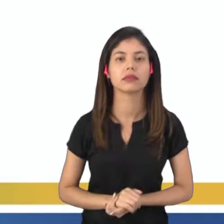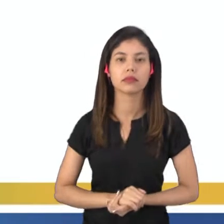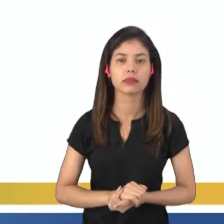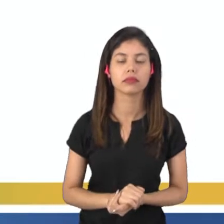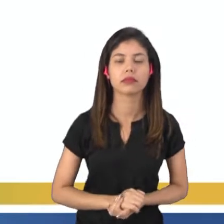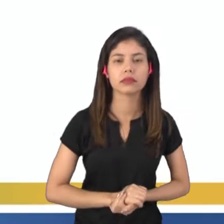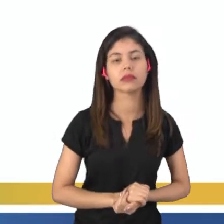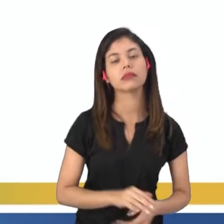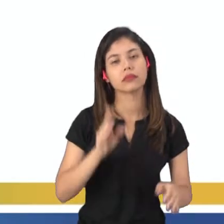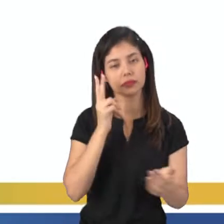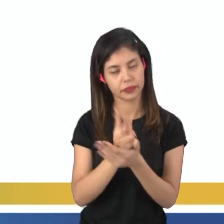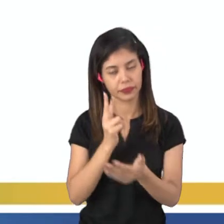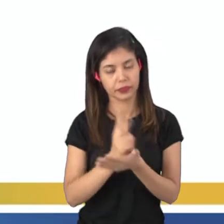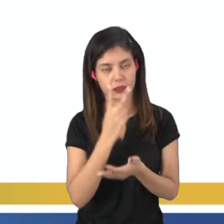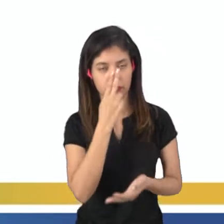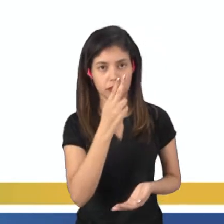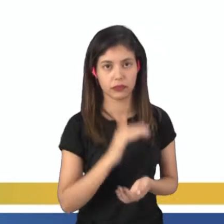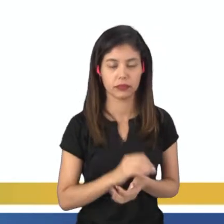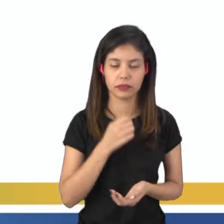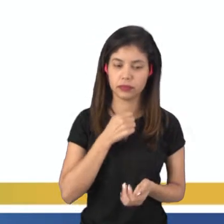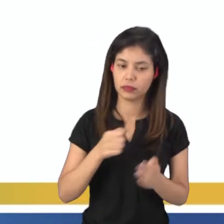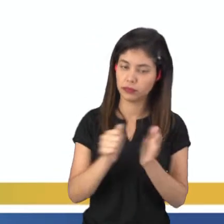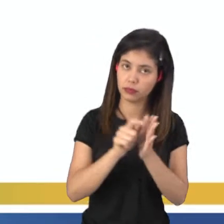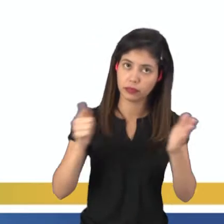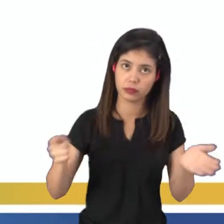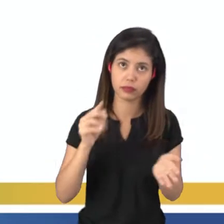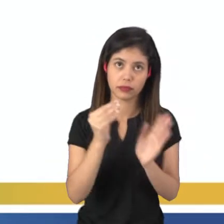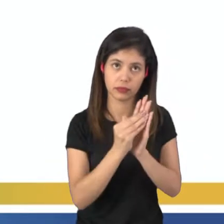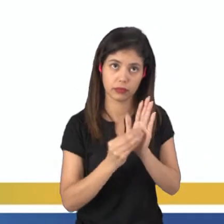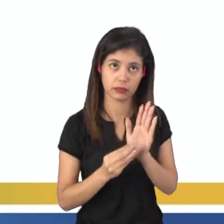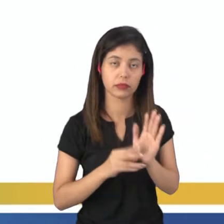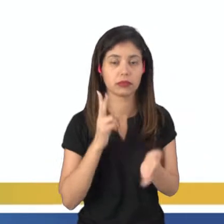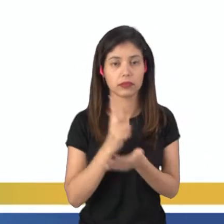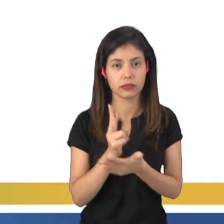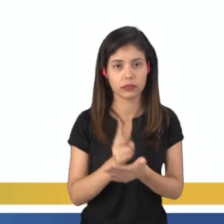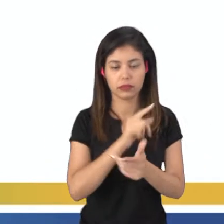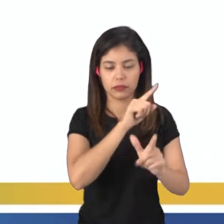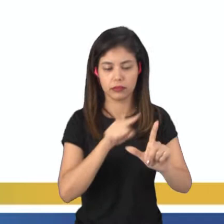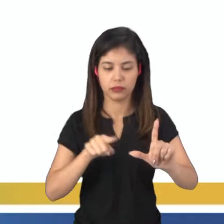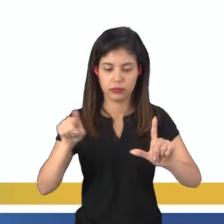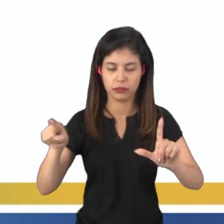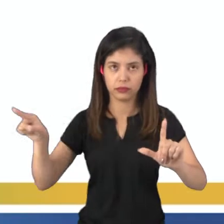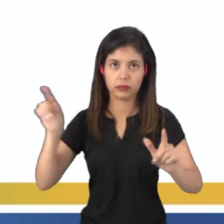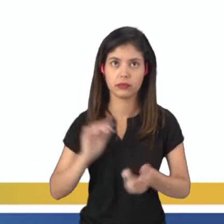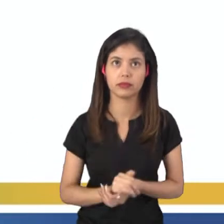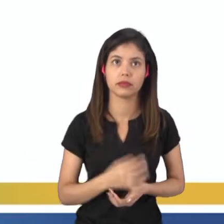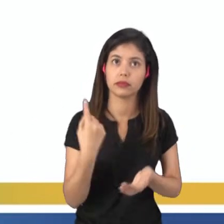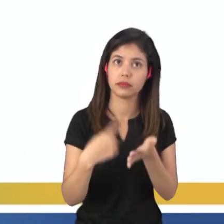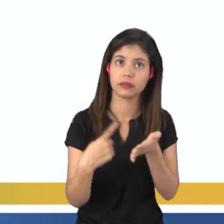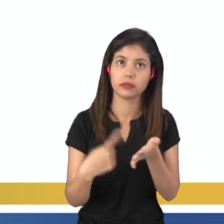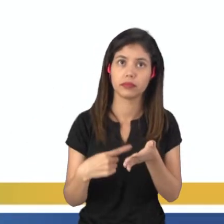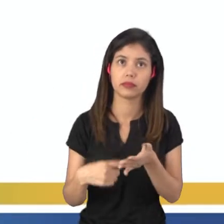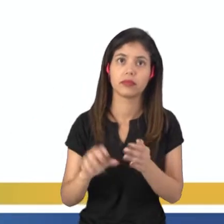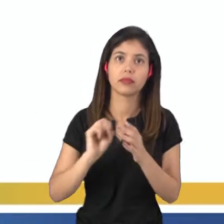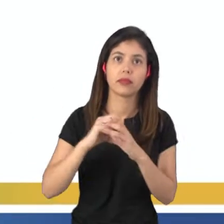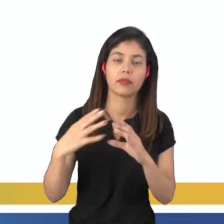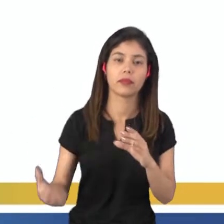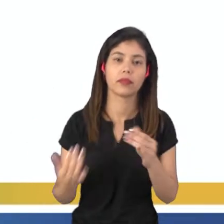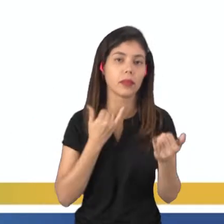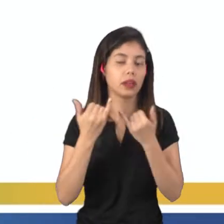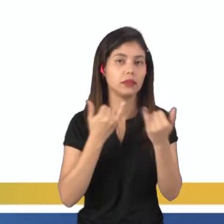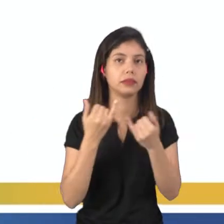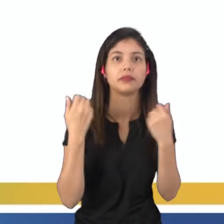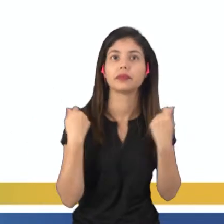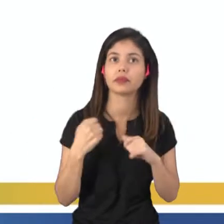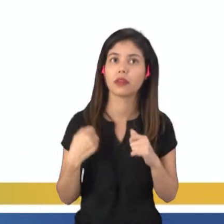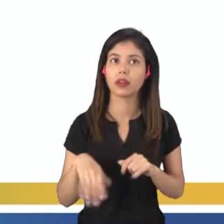que estão aparecendo constantemente nos jornais, observe que esses dados sempre aparecem em gráficos, né? Então, de acordo com a característica da informação,